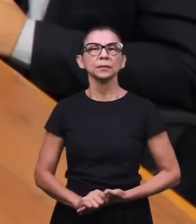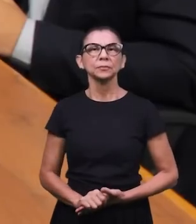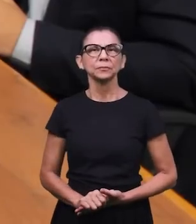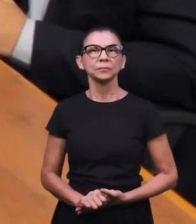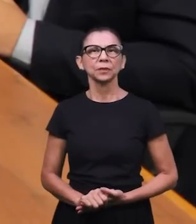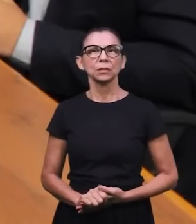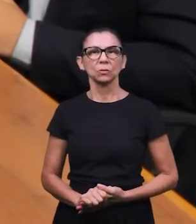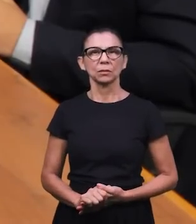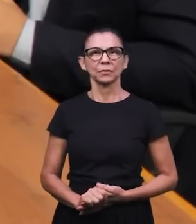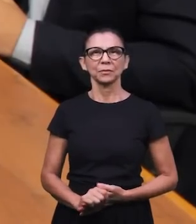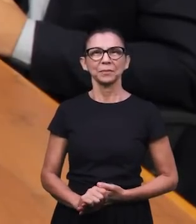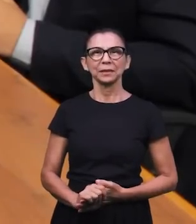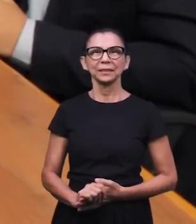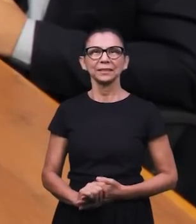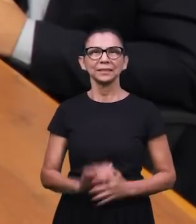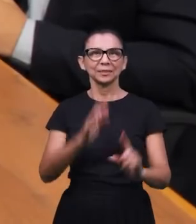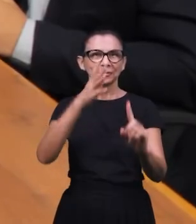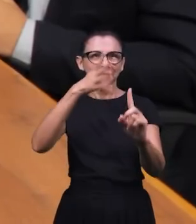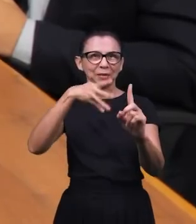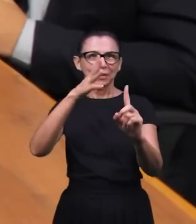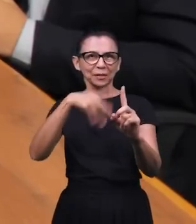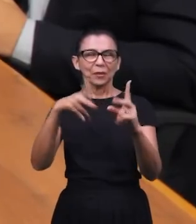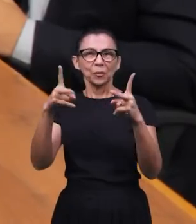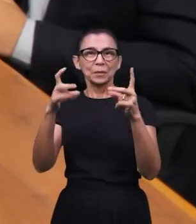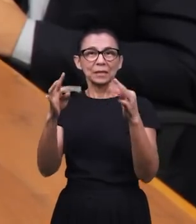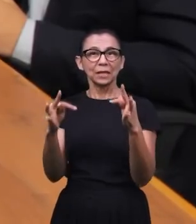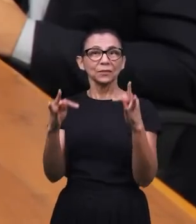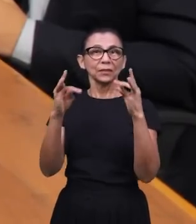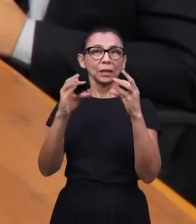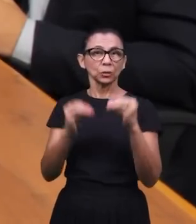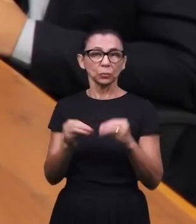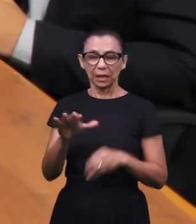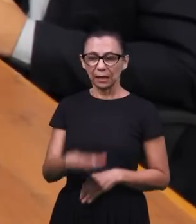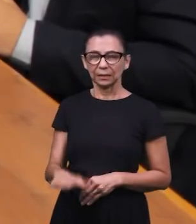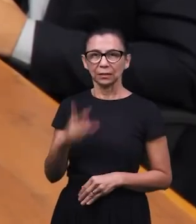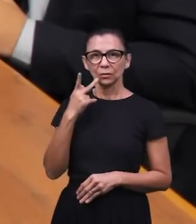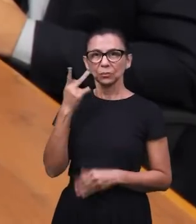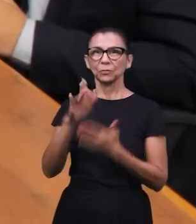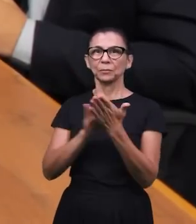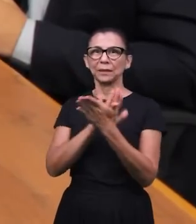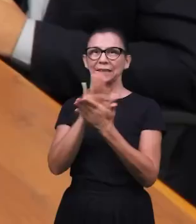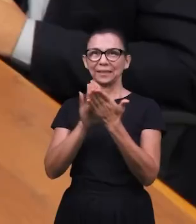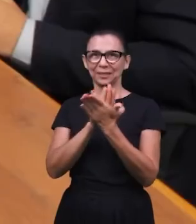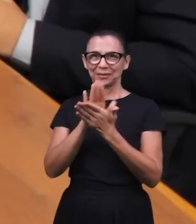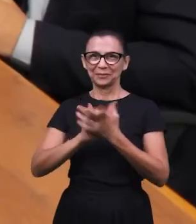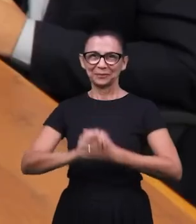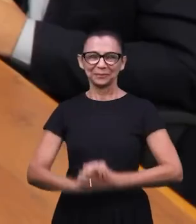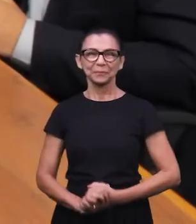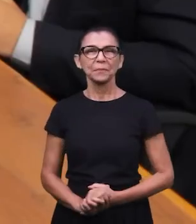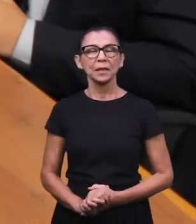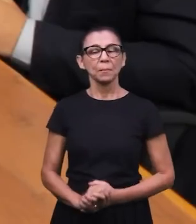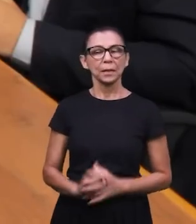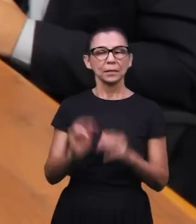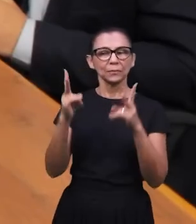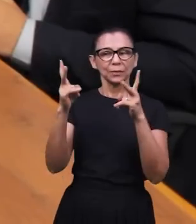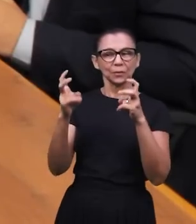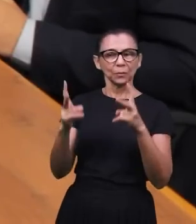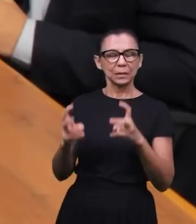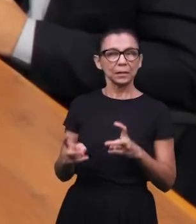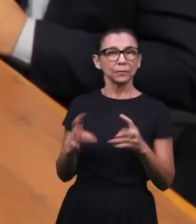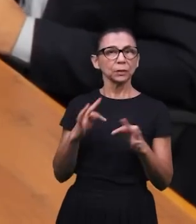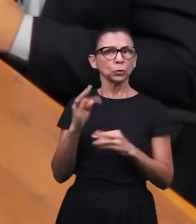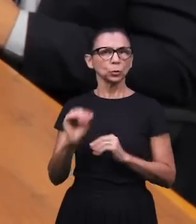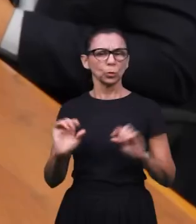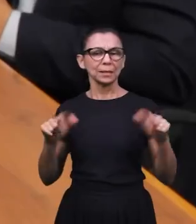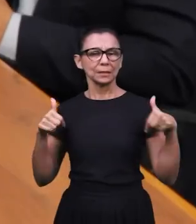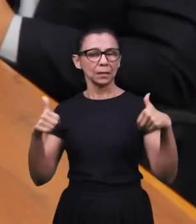está fazendo. Às vezes o filho, a criança, ela não fala nada, vai estar observando tudo que você está fazendo. Ela está olhando, está aprendendo o que